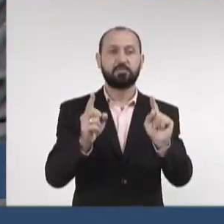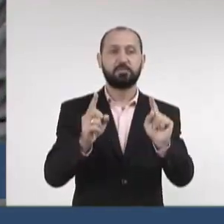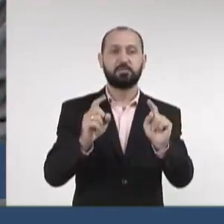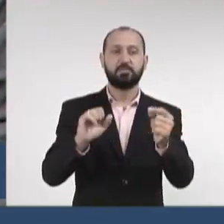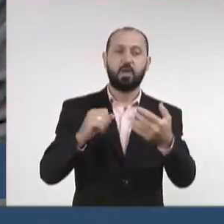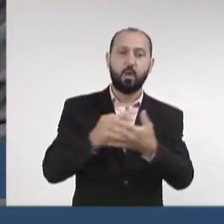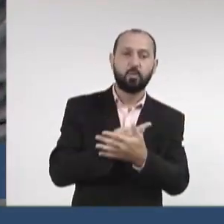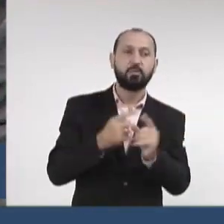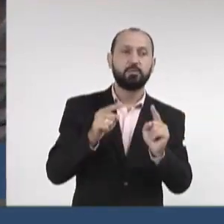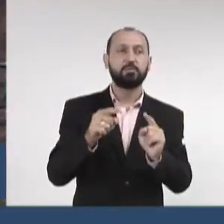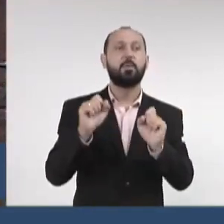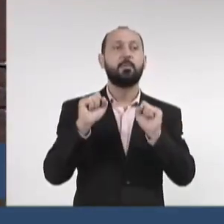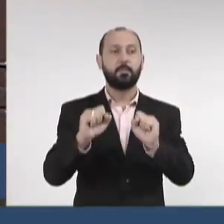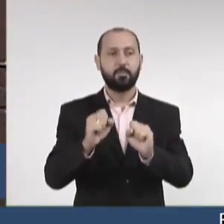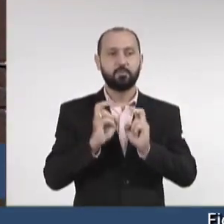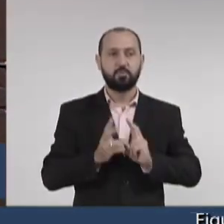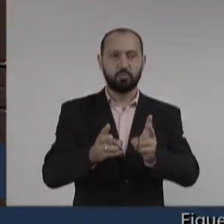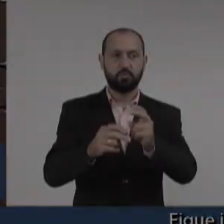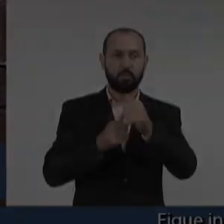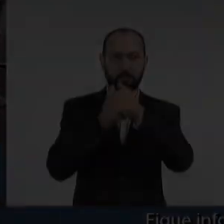essas duas pessoas também no curso desse inquérito, com a responsabilidade que eles